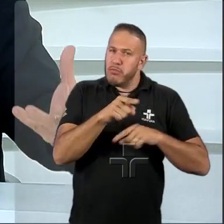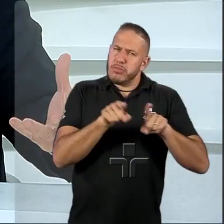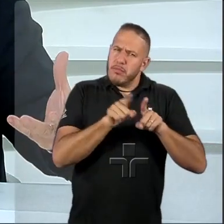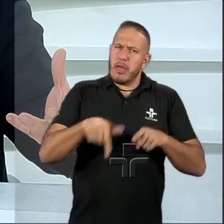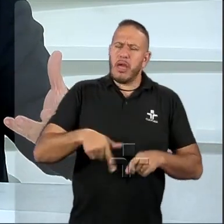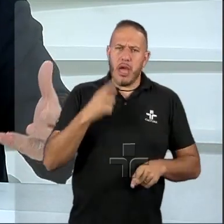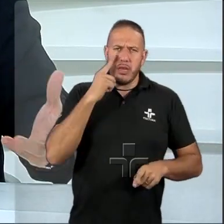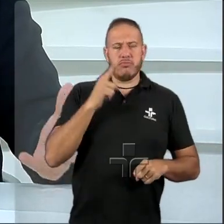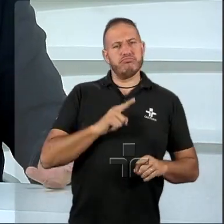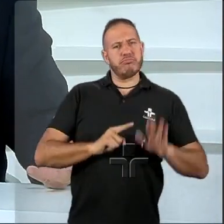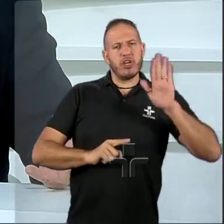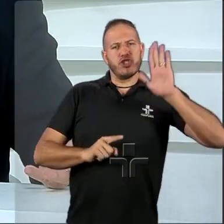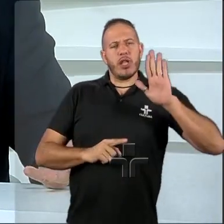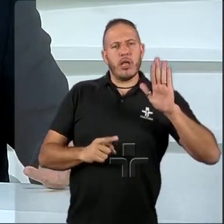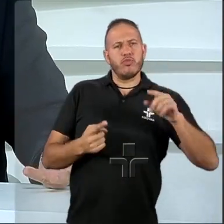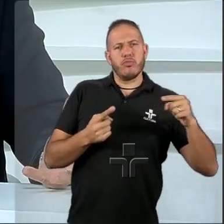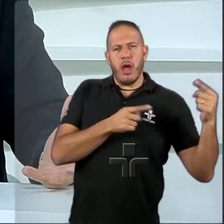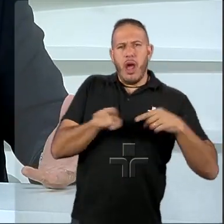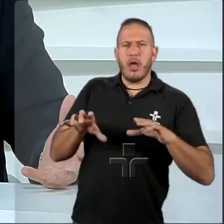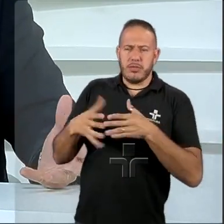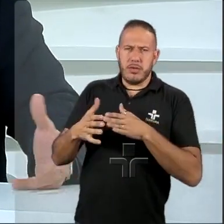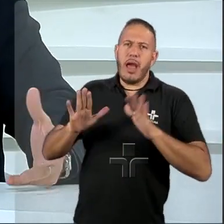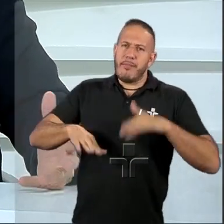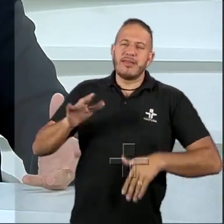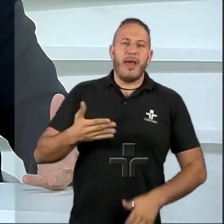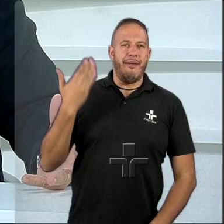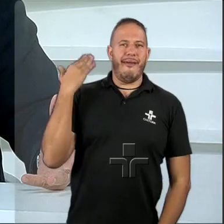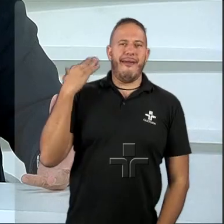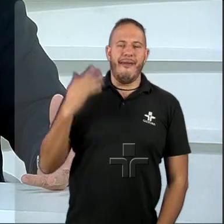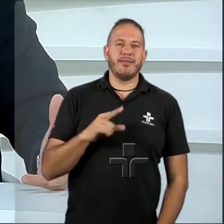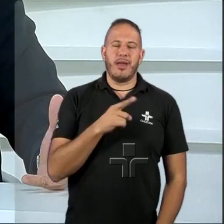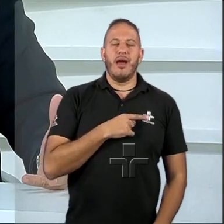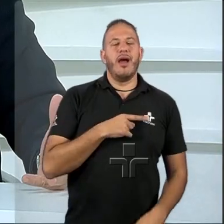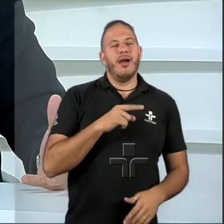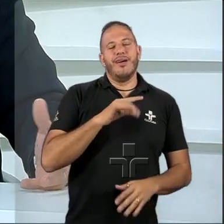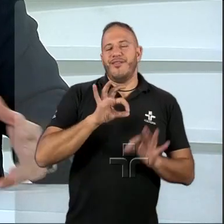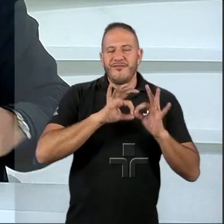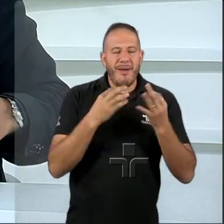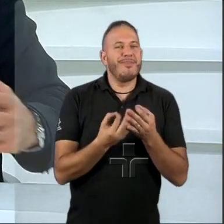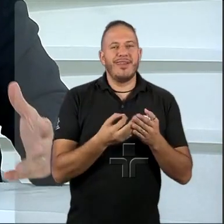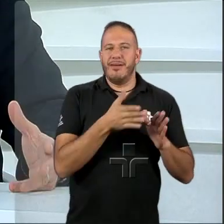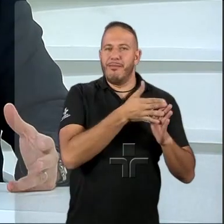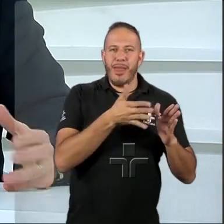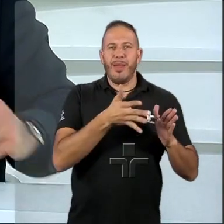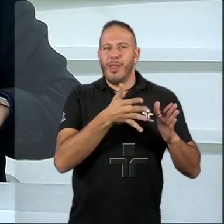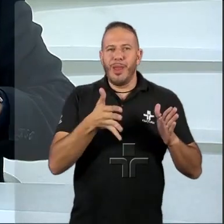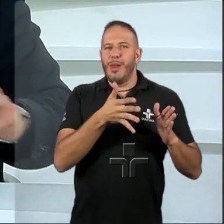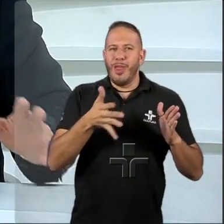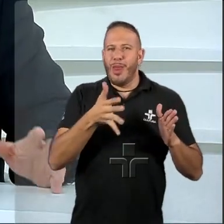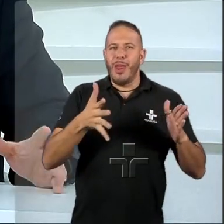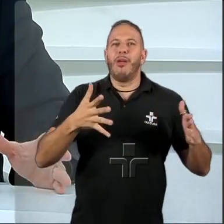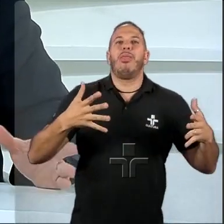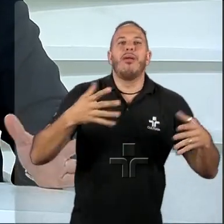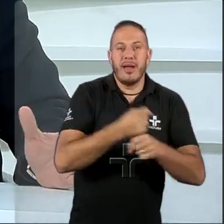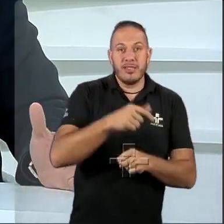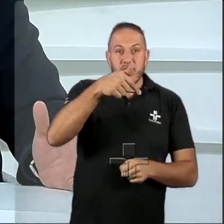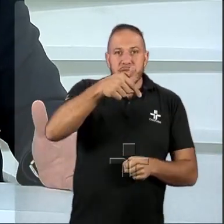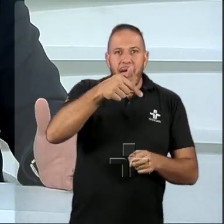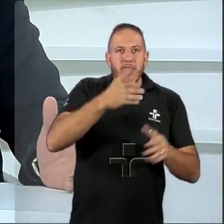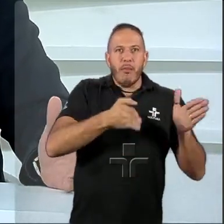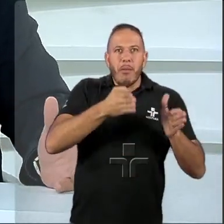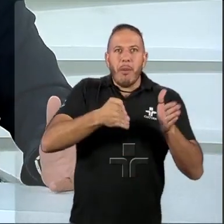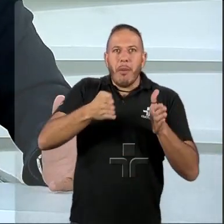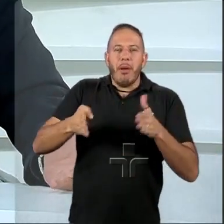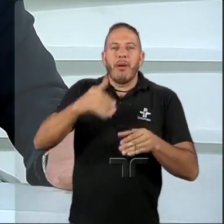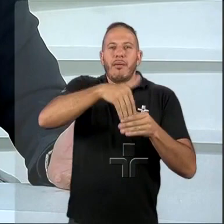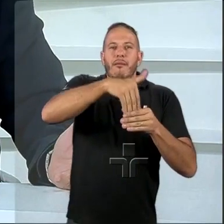candidato antissistema, apesar dos 7 mandatos nas costas da família inteira em cargos públicos por diferentes estados, em diferentes casas